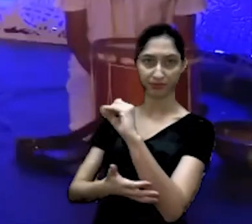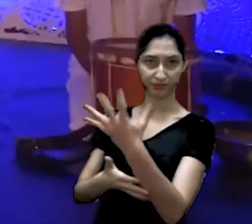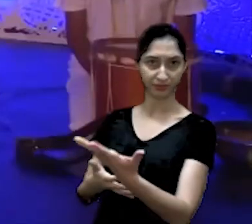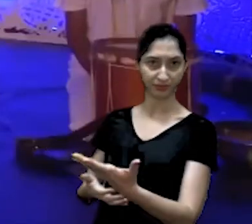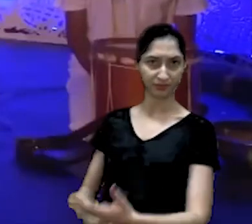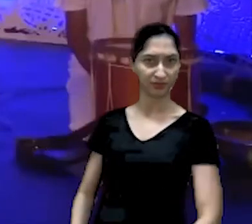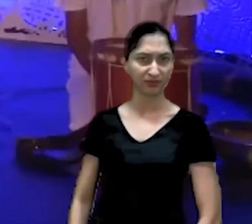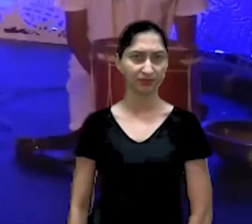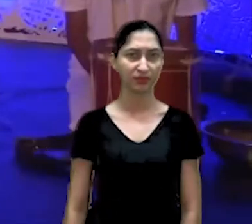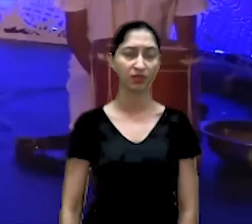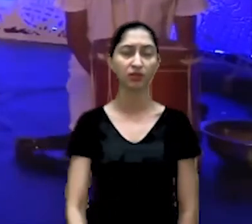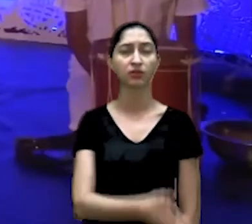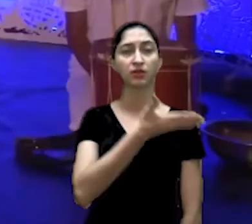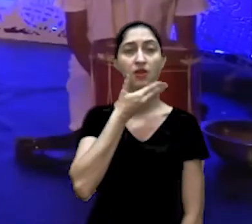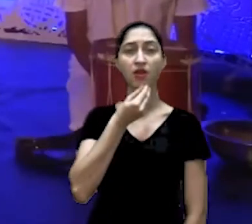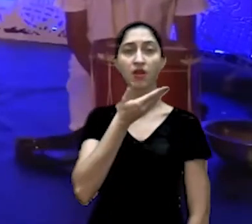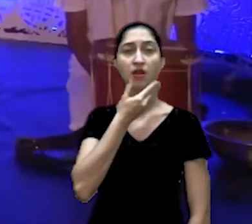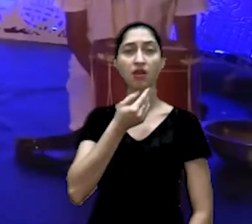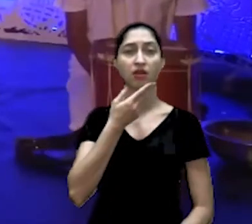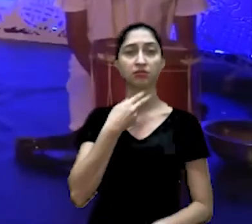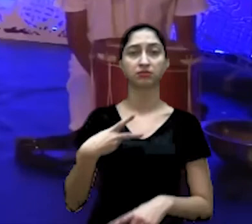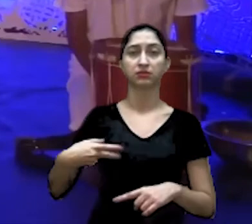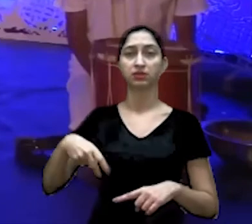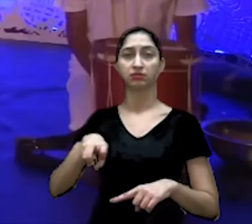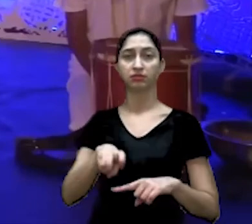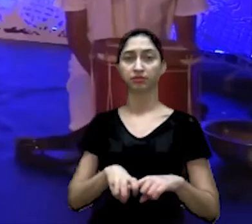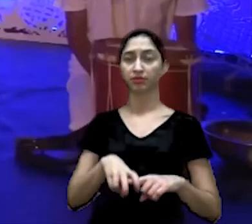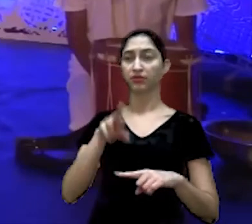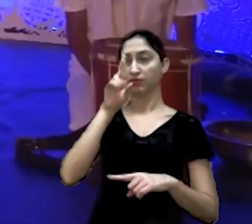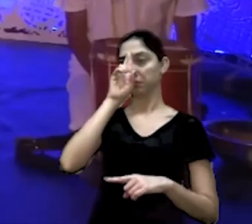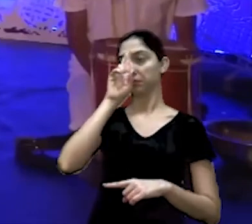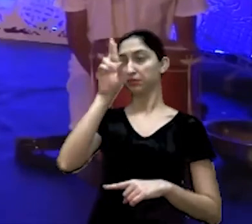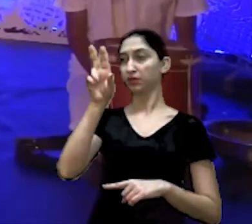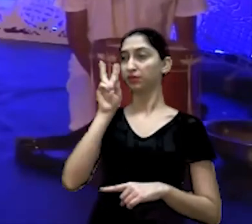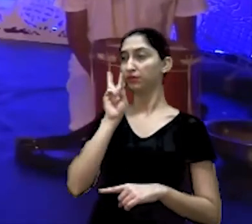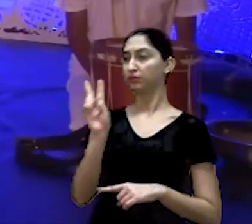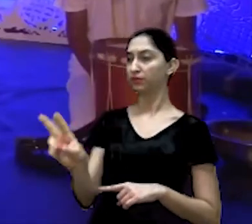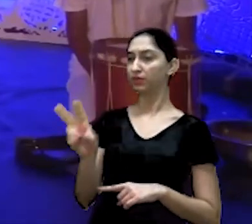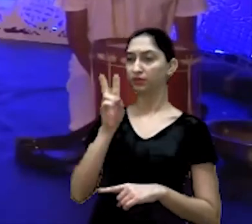sentados, vendo a colheita do algodão branco,